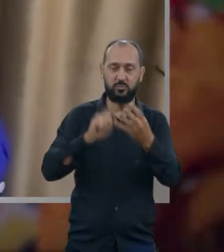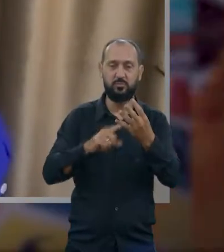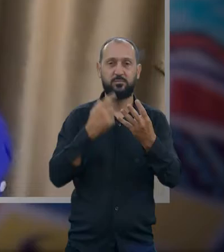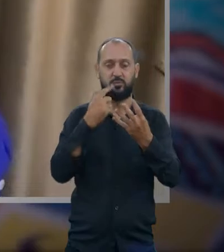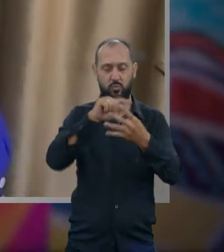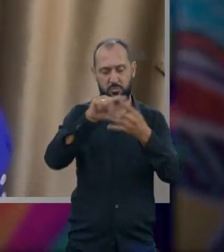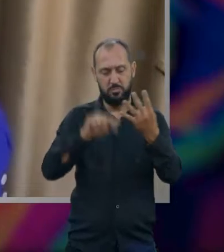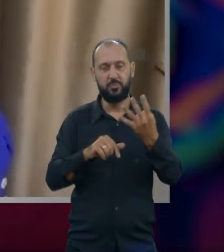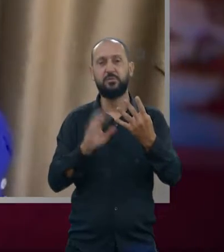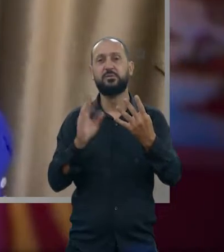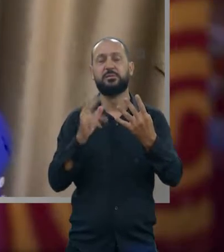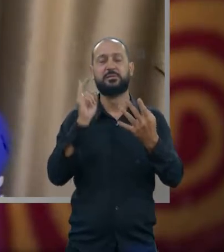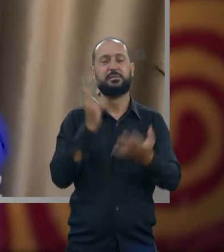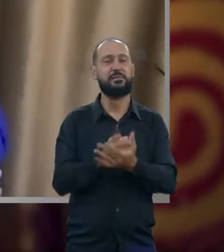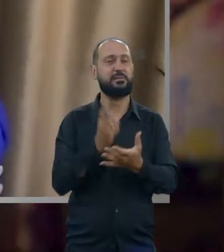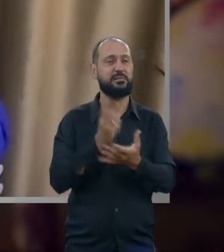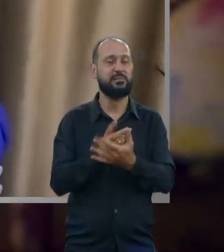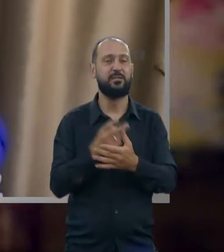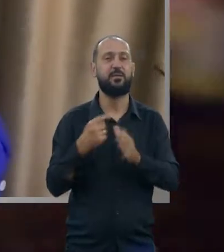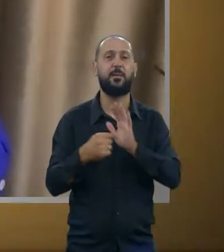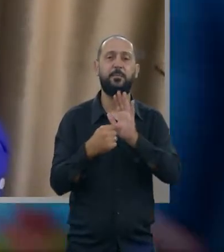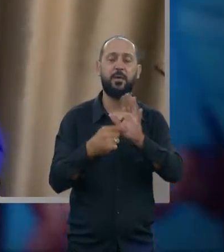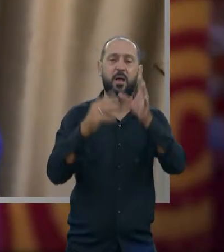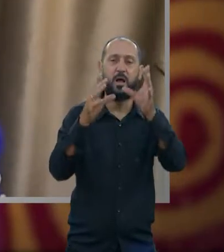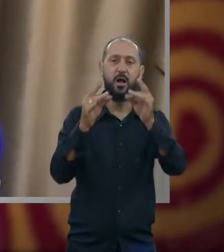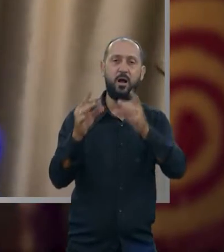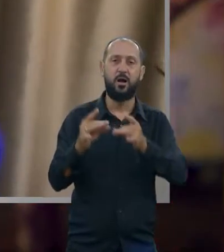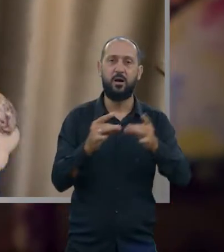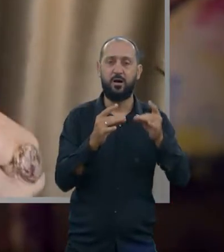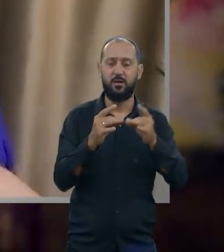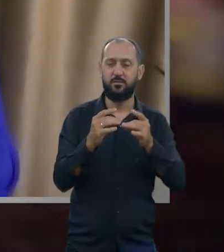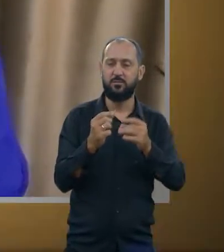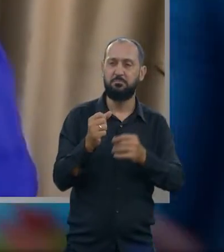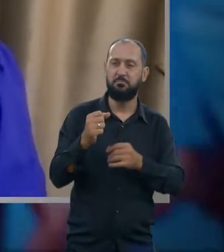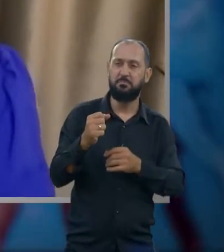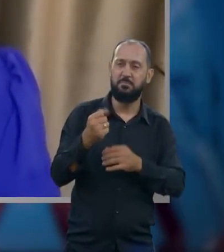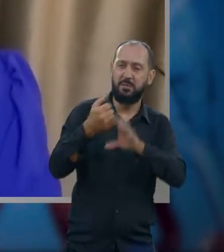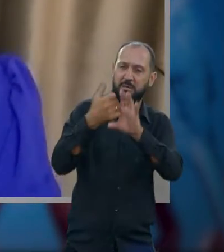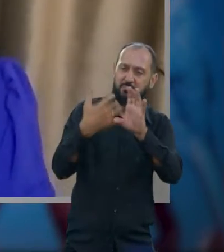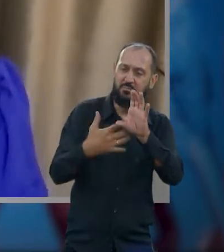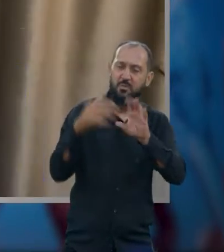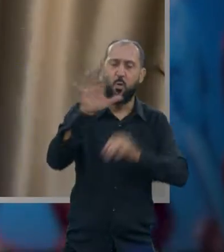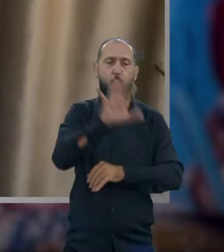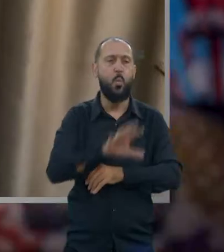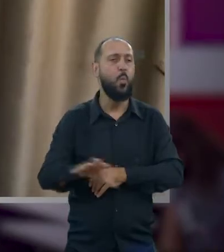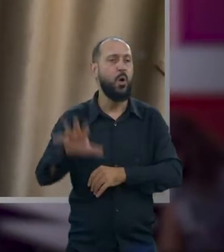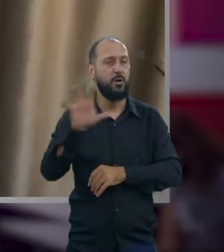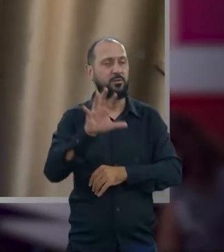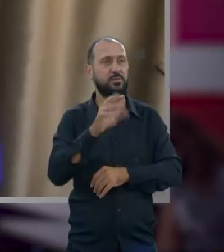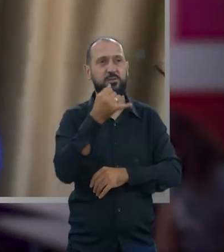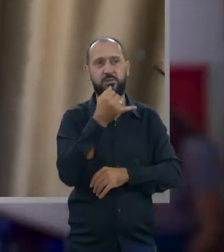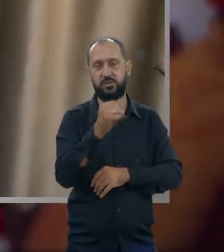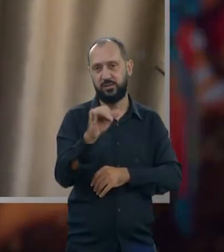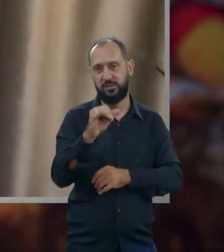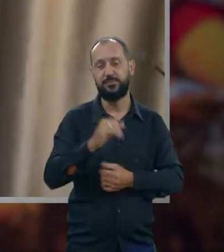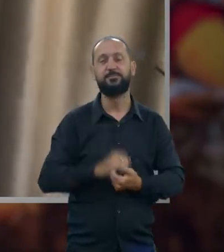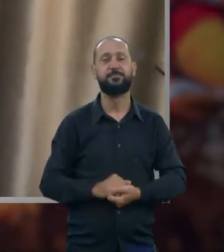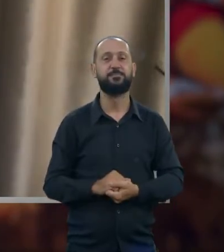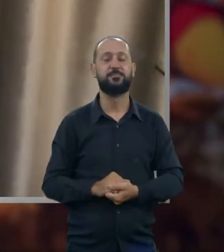e paus. Então, assim, a todo momento o tarô está pontuando ali um aspecto, uma atmosfera,